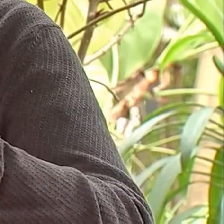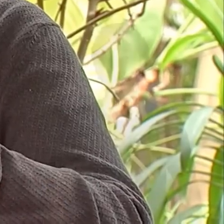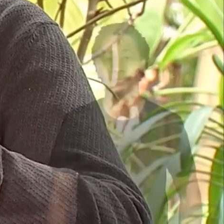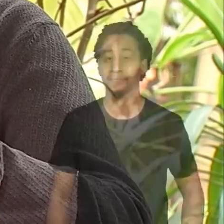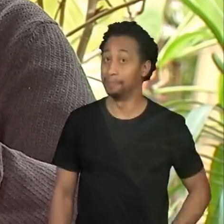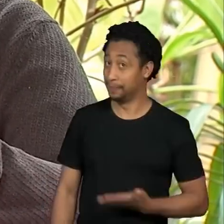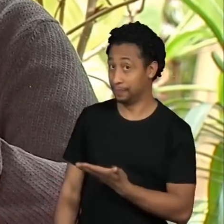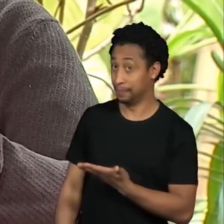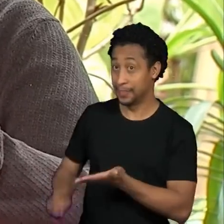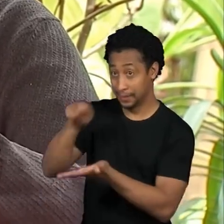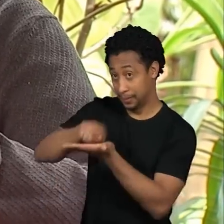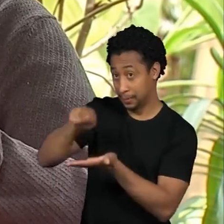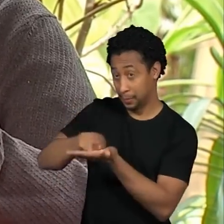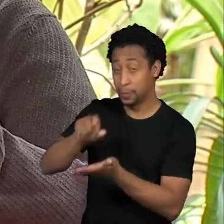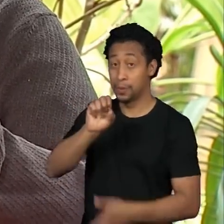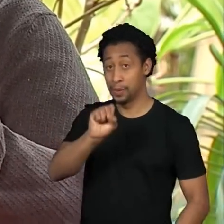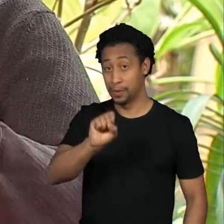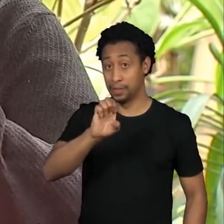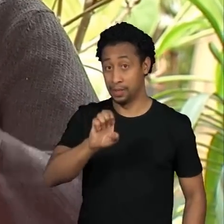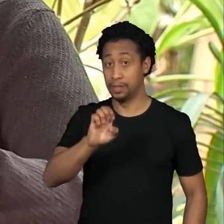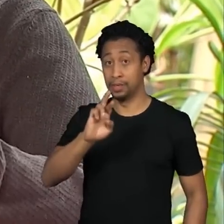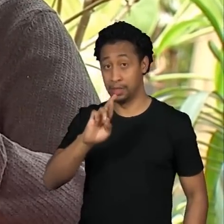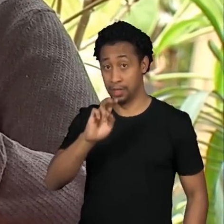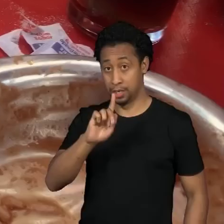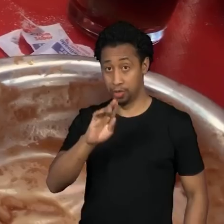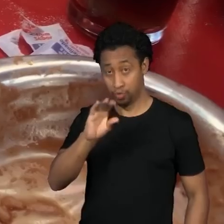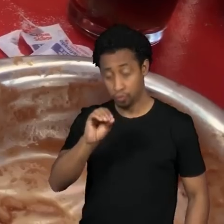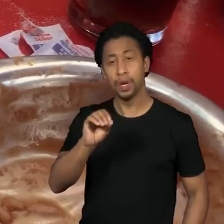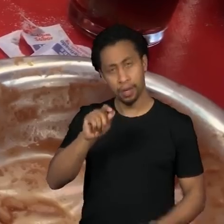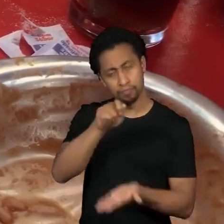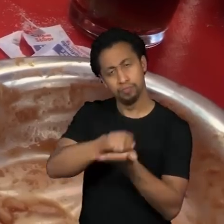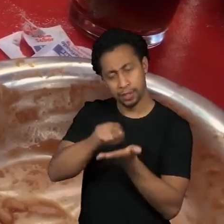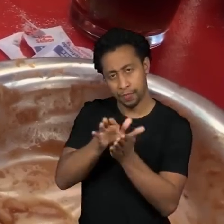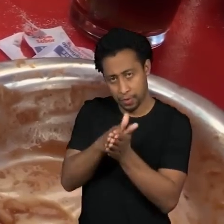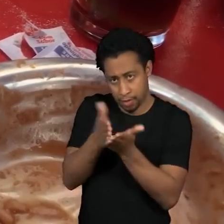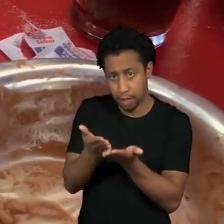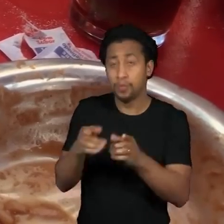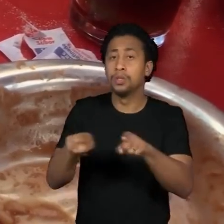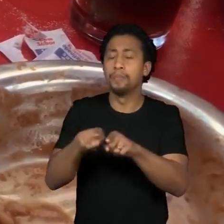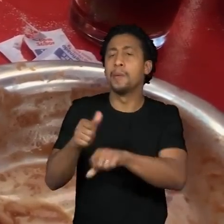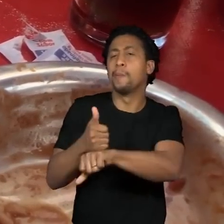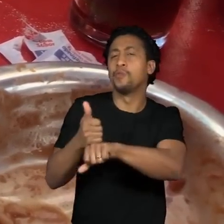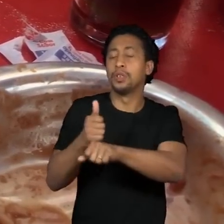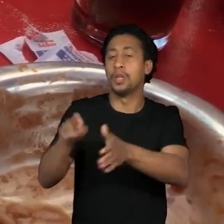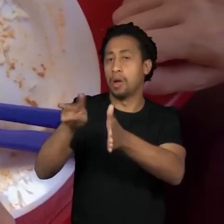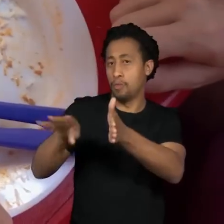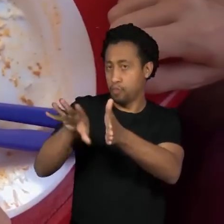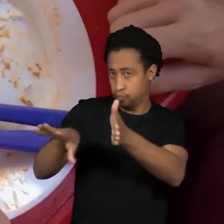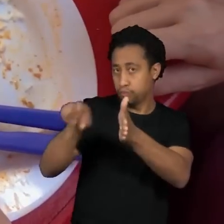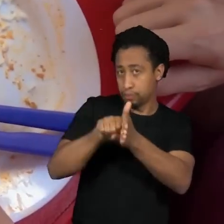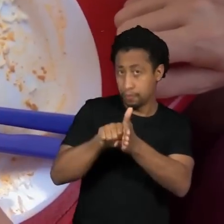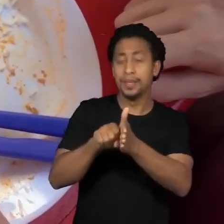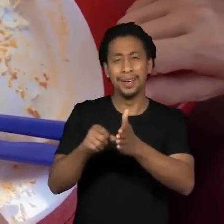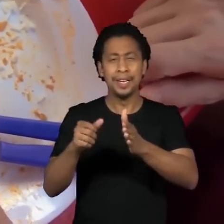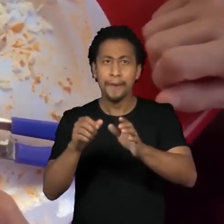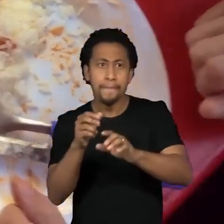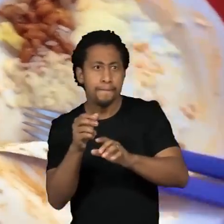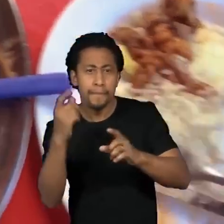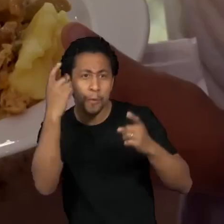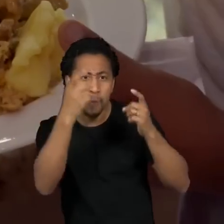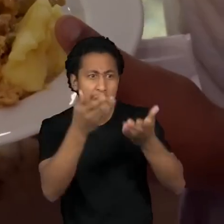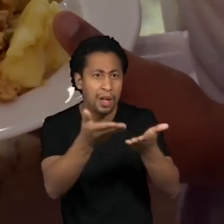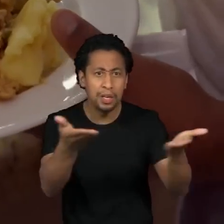Sérgio Lopes é publicitário e produtor audiovisual. Indignado com os hábitos de consumo excessivo e